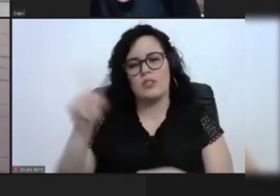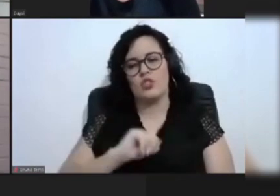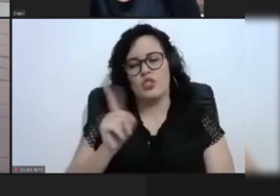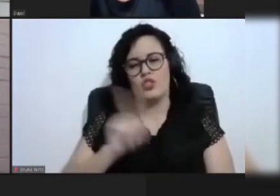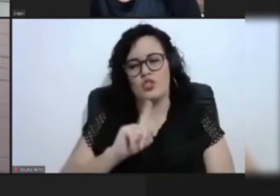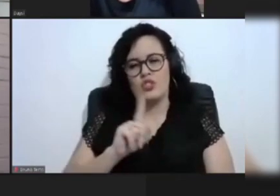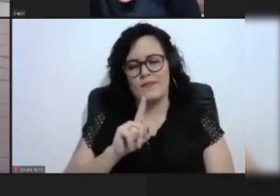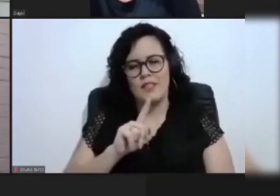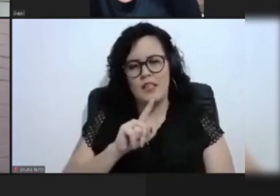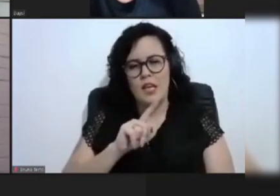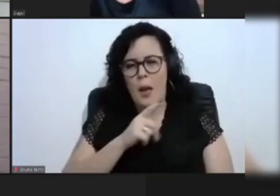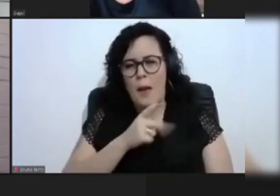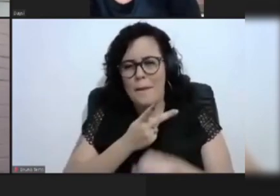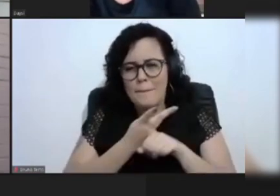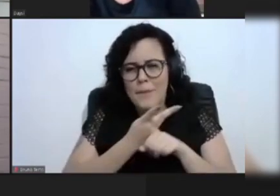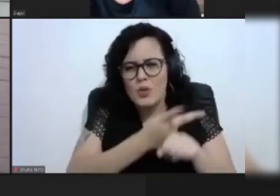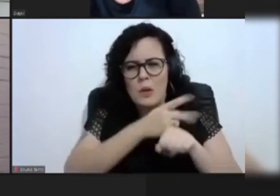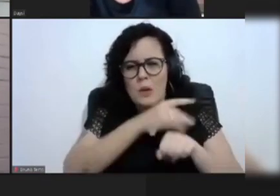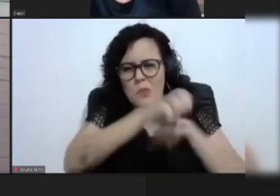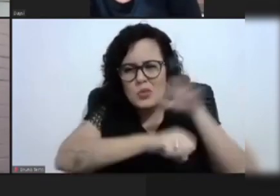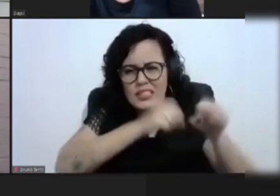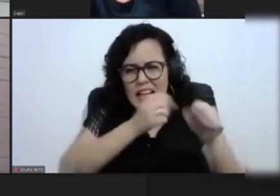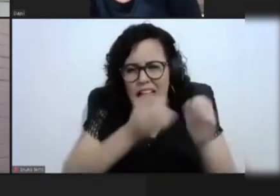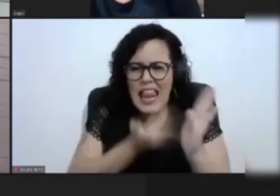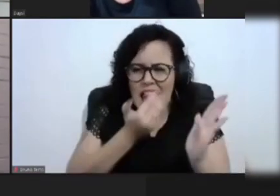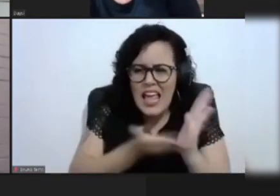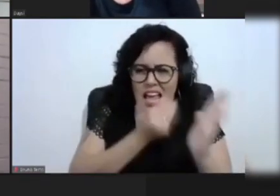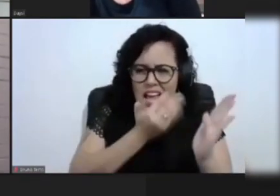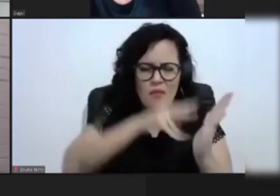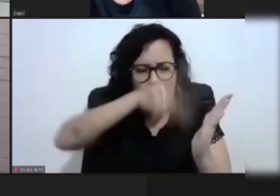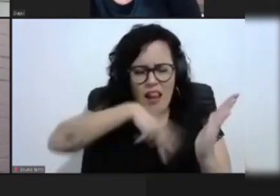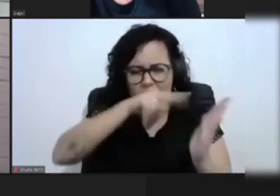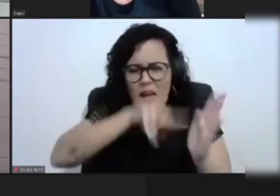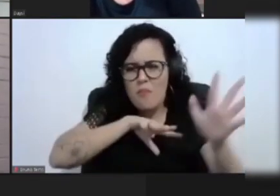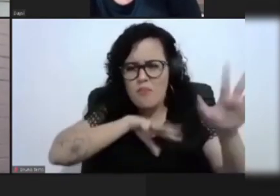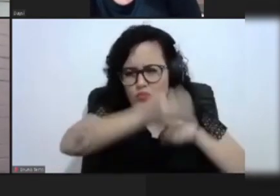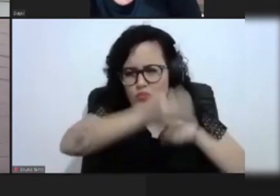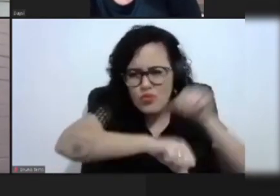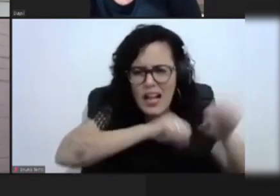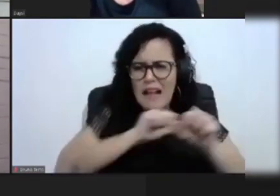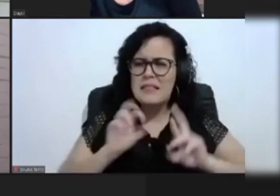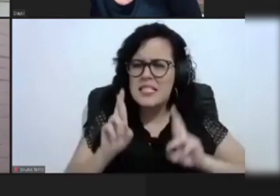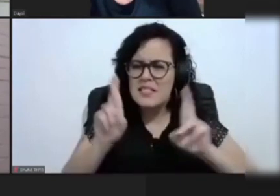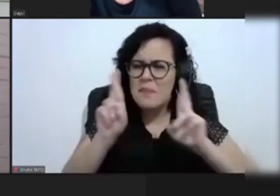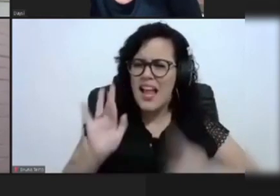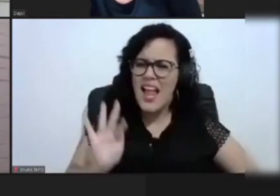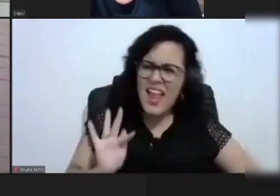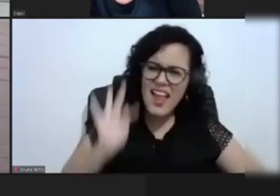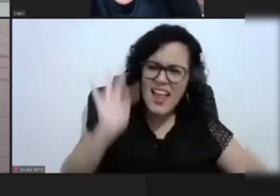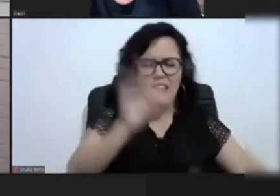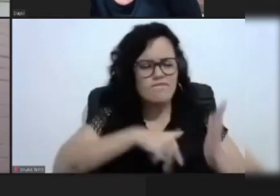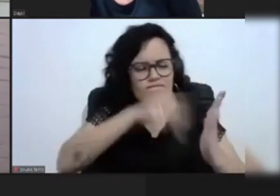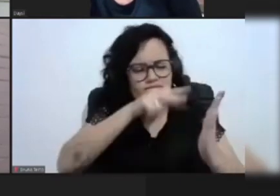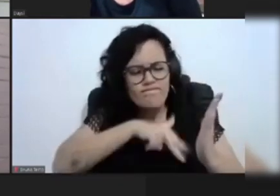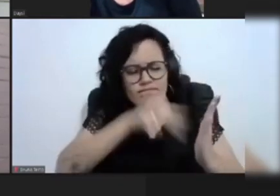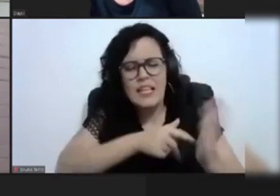nos livros, né, já que a gente está falando de livros muito hoje, algo de esperança, algo de futuro.